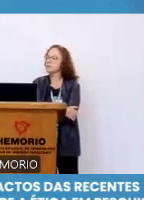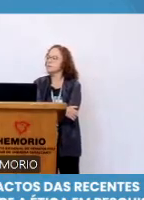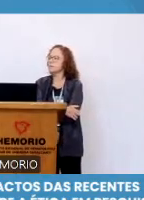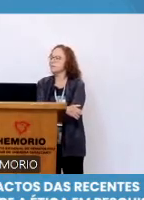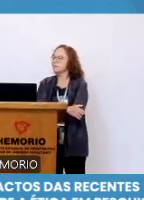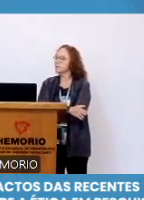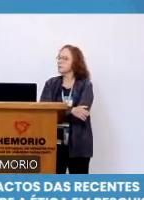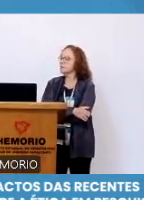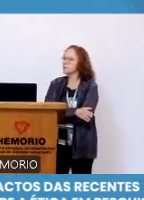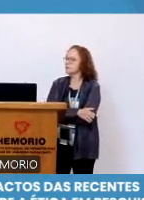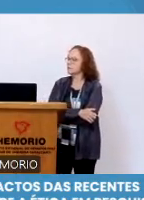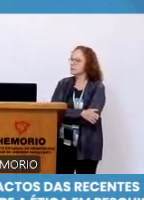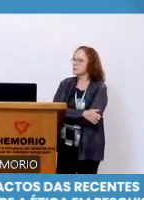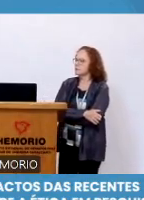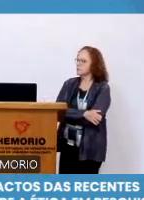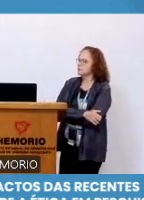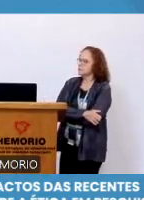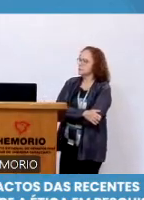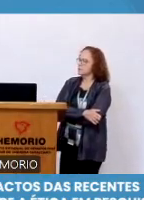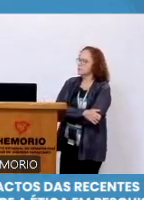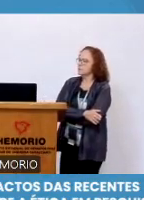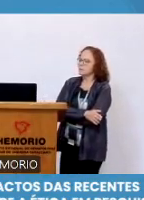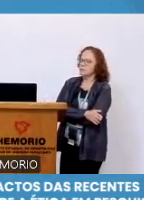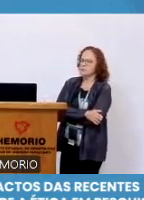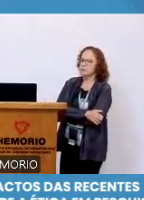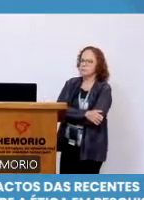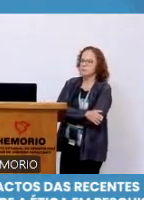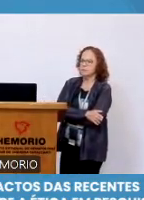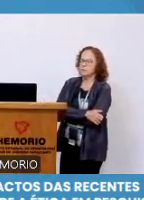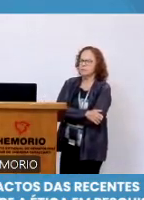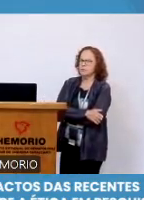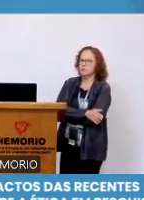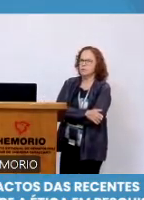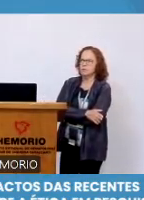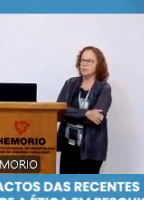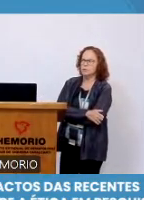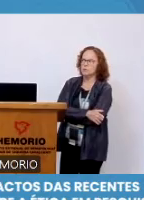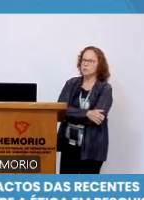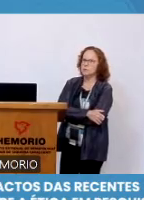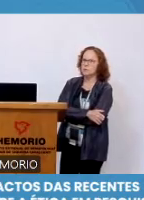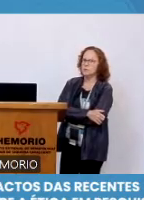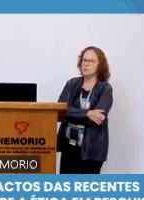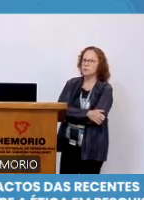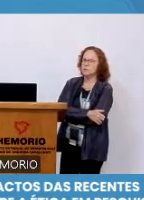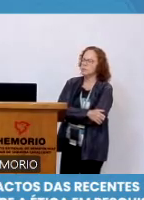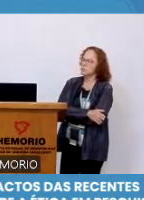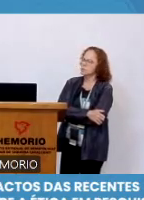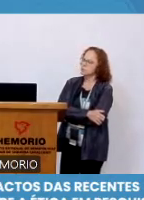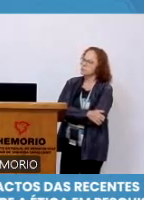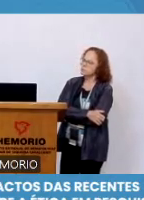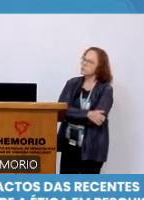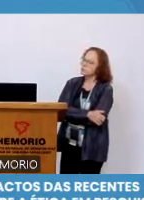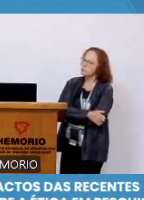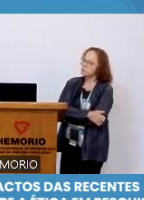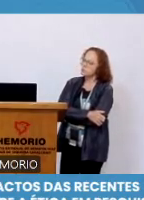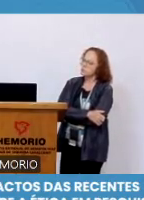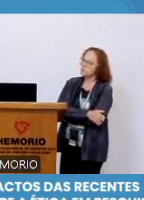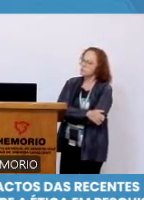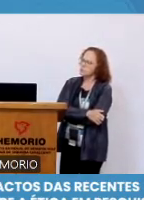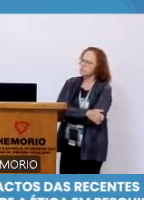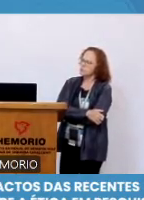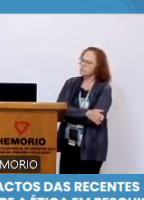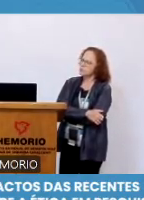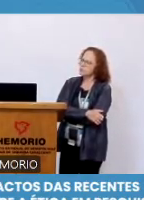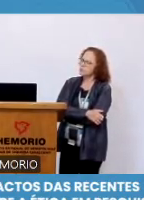até nem tem essa previsão. Tá? Porque normalmente médicos, enfermeiros, esses sempre mantêm os seus